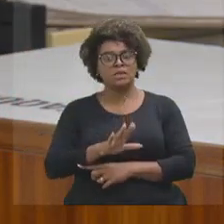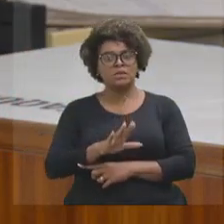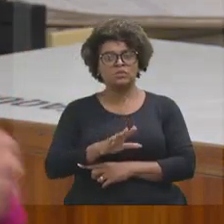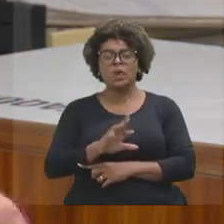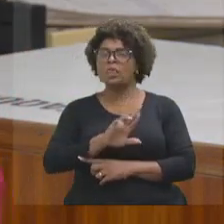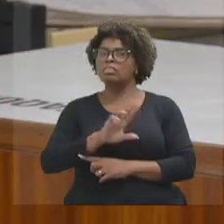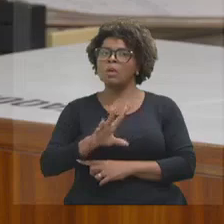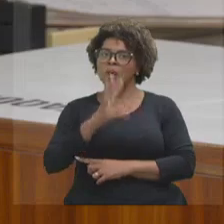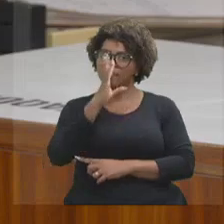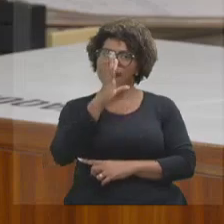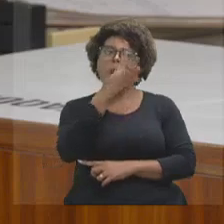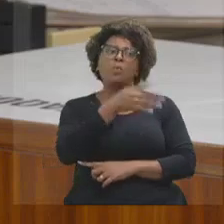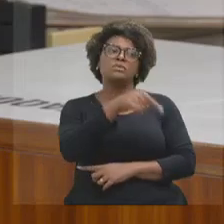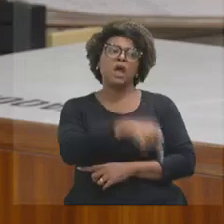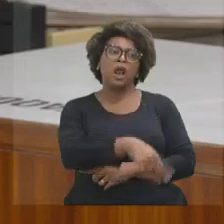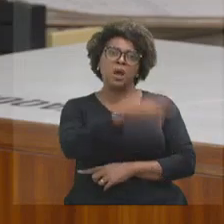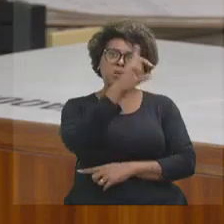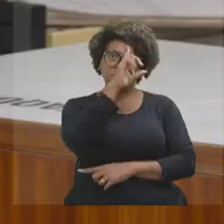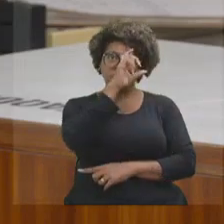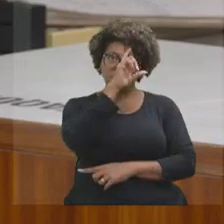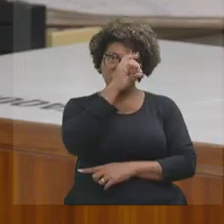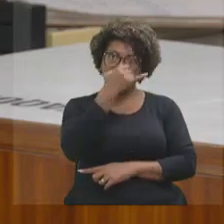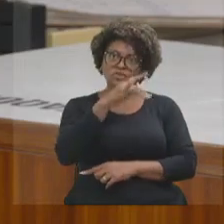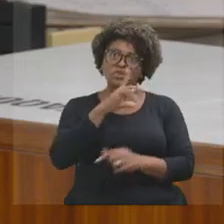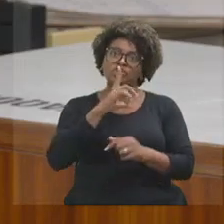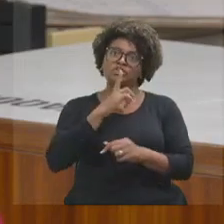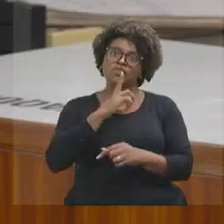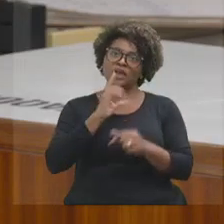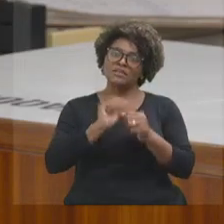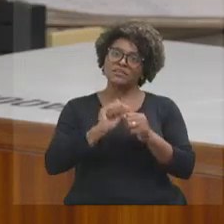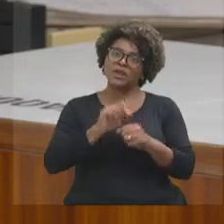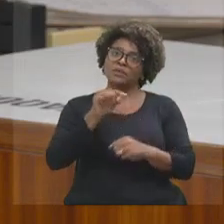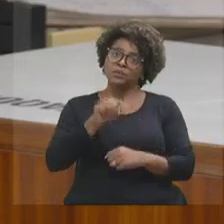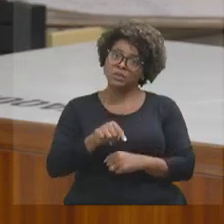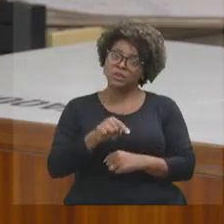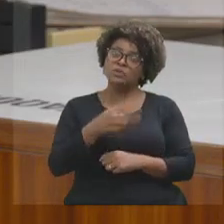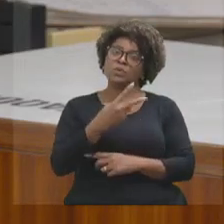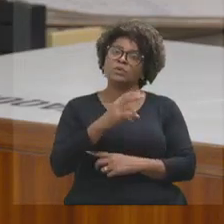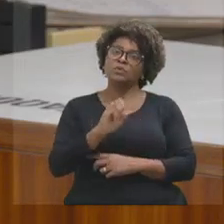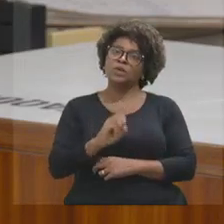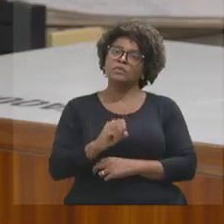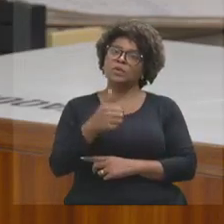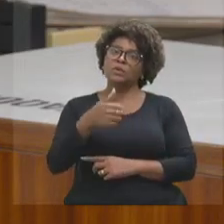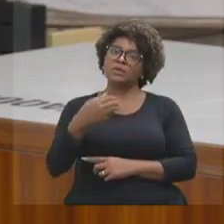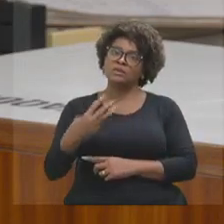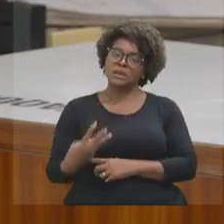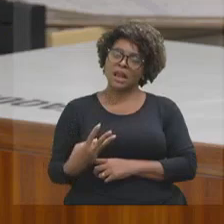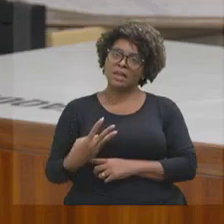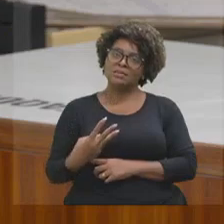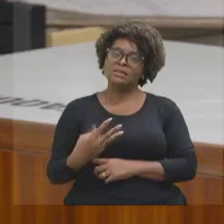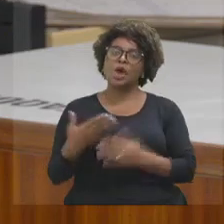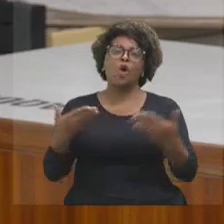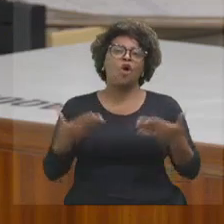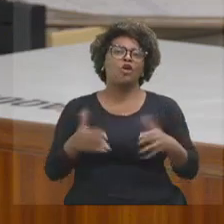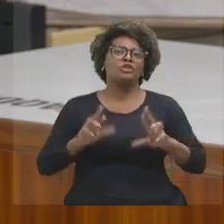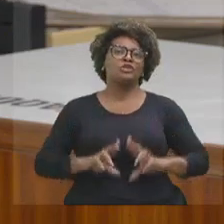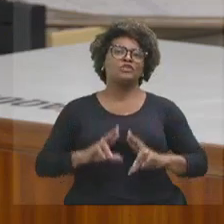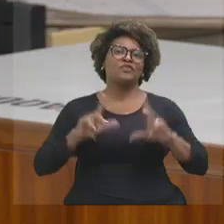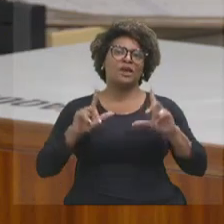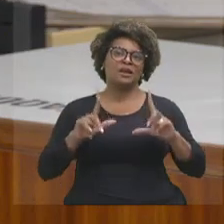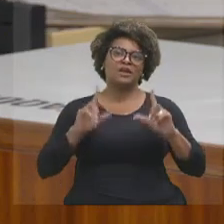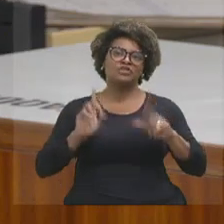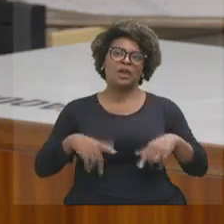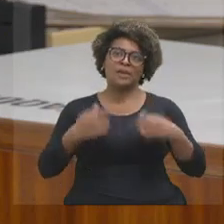se tivesse feito isso em 2013 São João de Deus não seria o que é hoje é momento de ajudar o hospital para que a gente consiga ele forte como